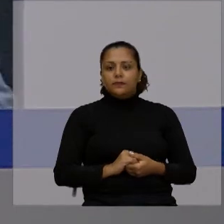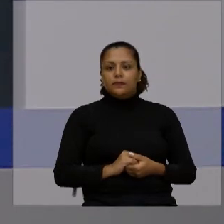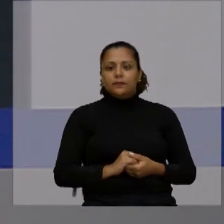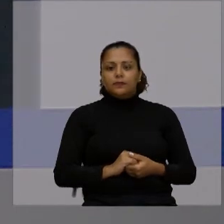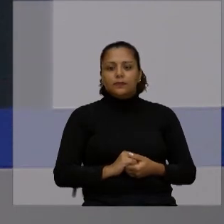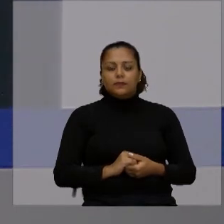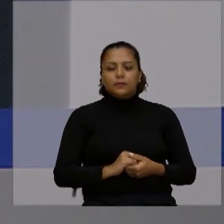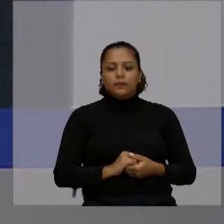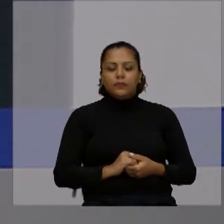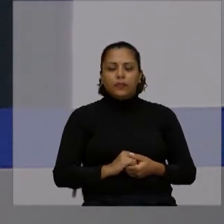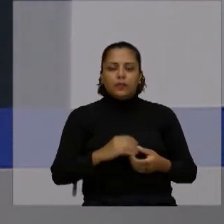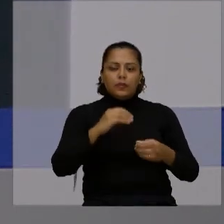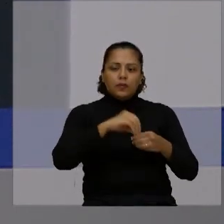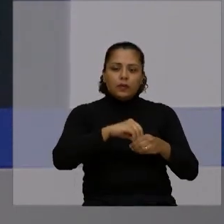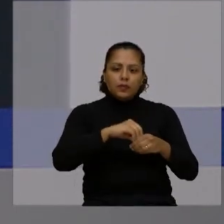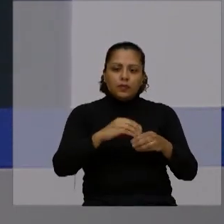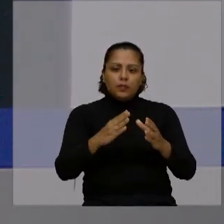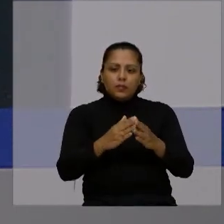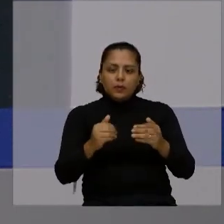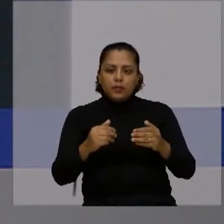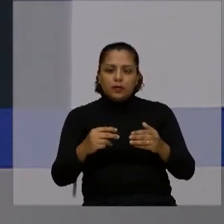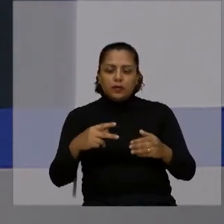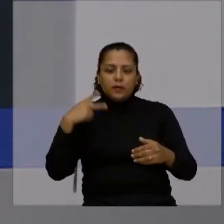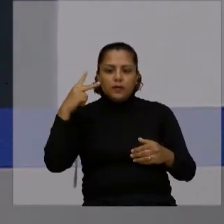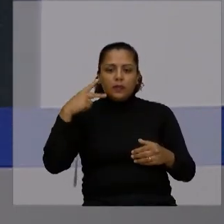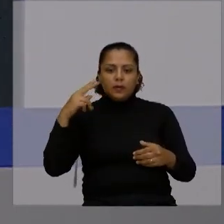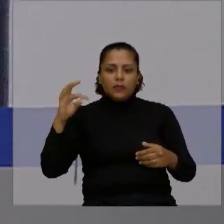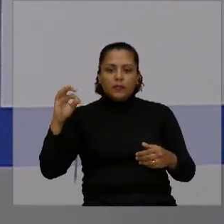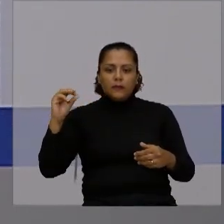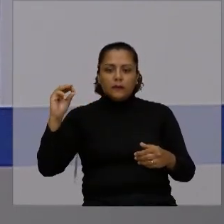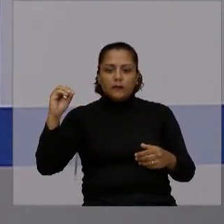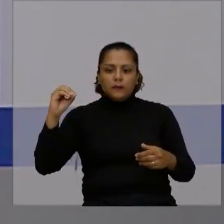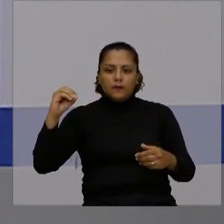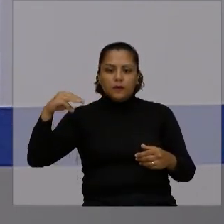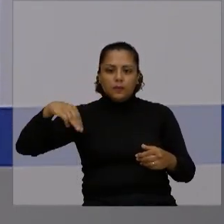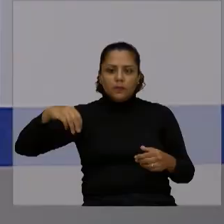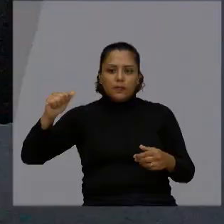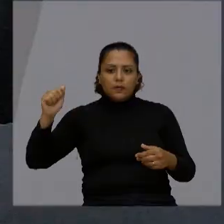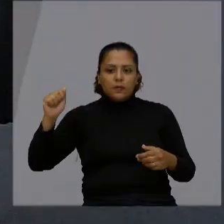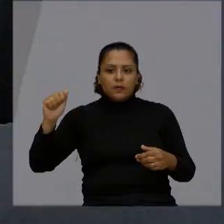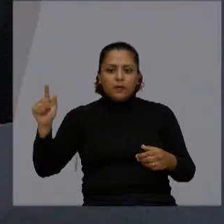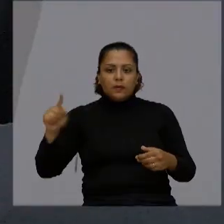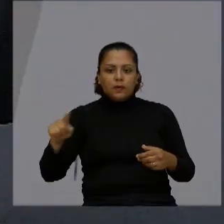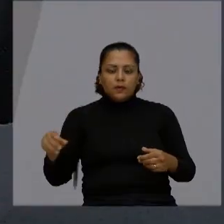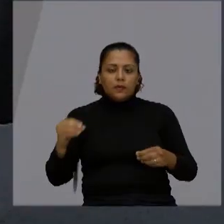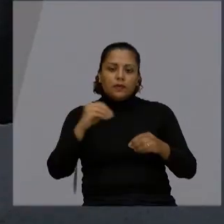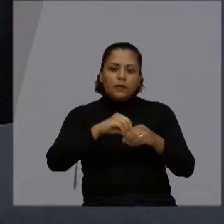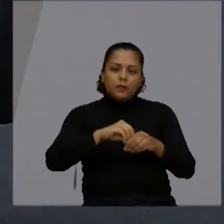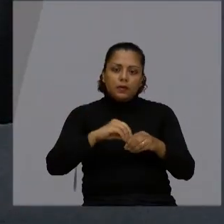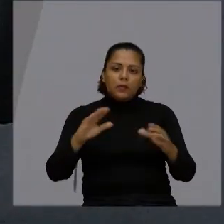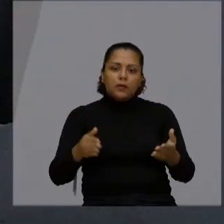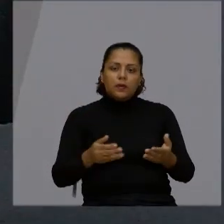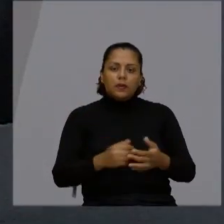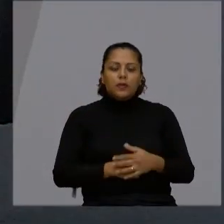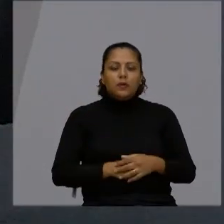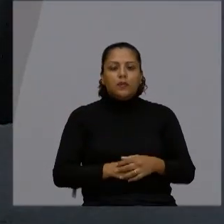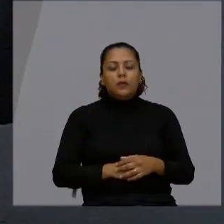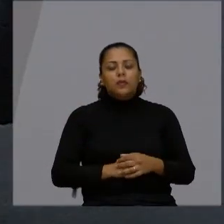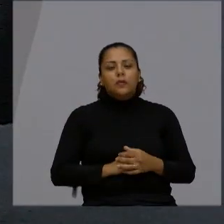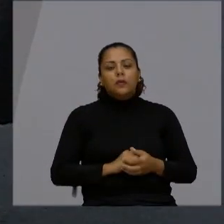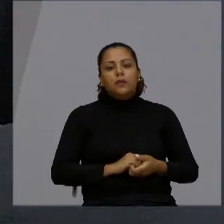Em votação, o pedido verbal do vereador Tomás Henrique. Vereadores favoráveis, permaneçam como estão, e os contrários se manifestem.